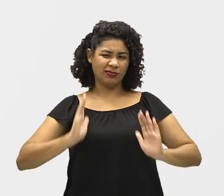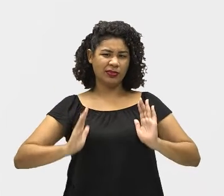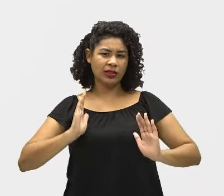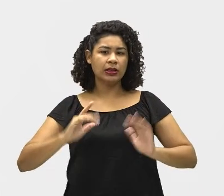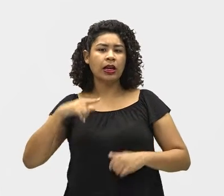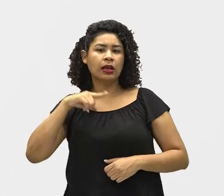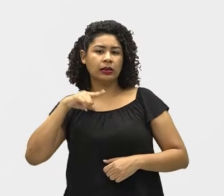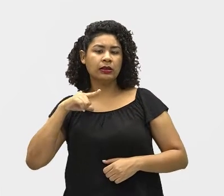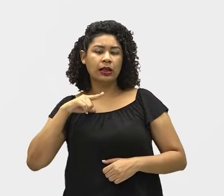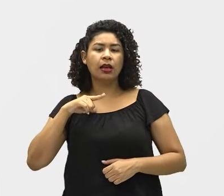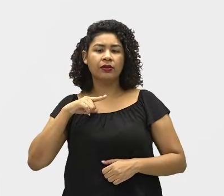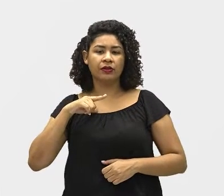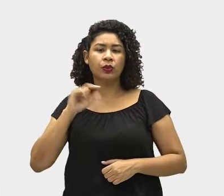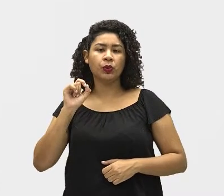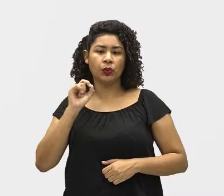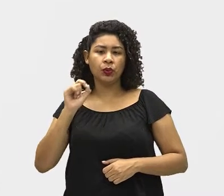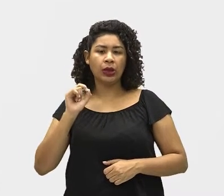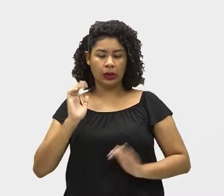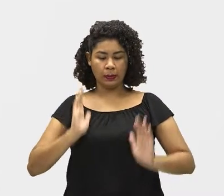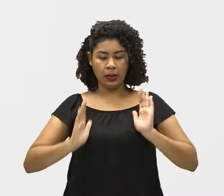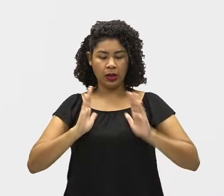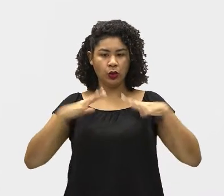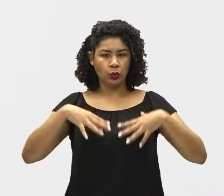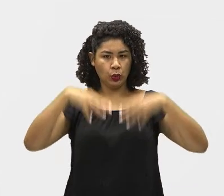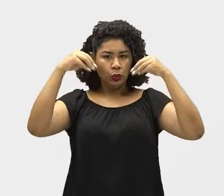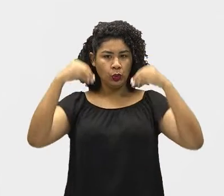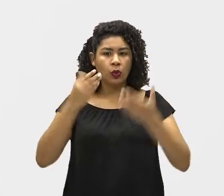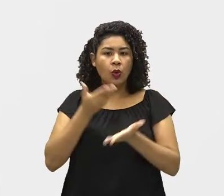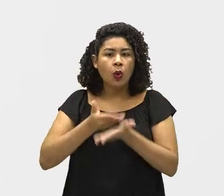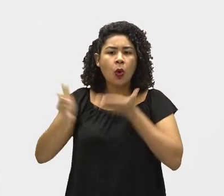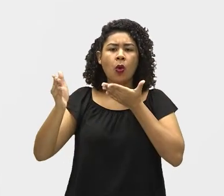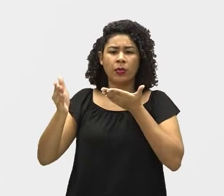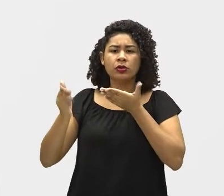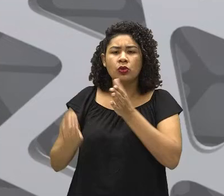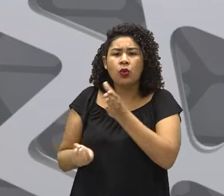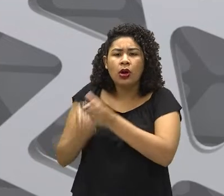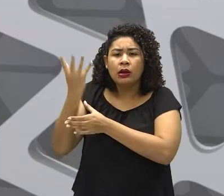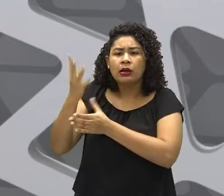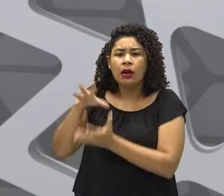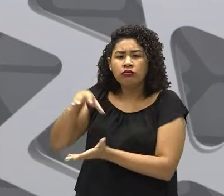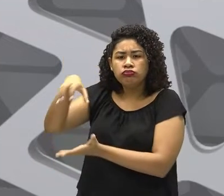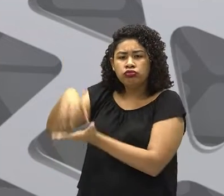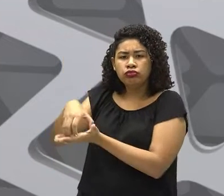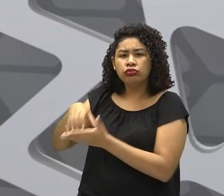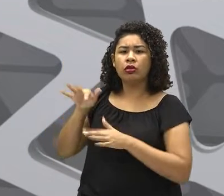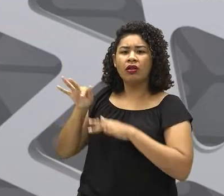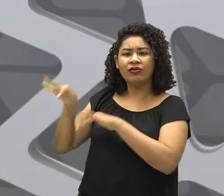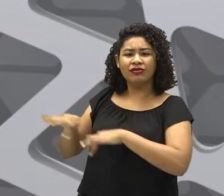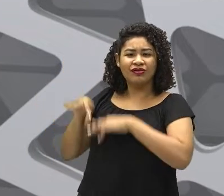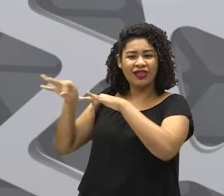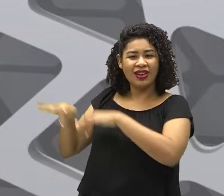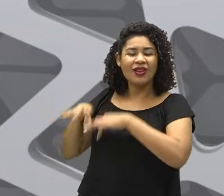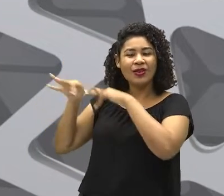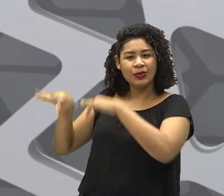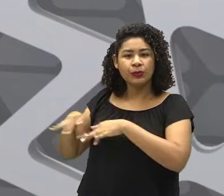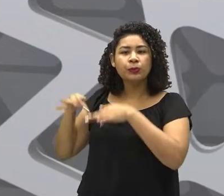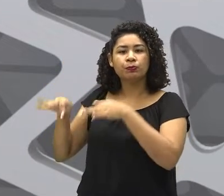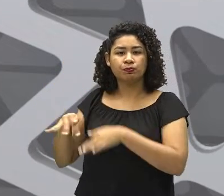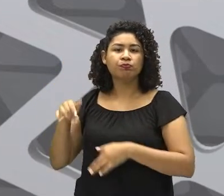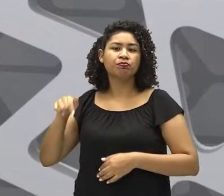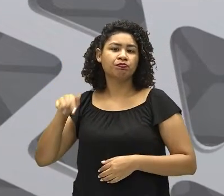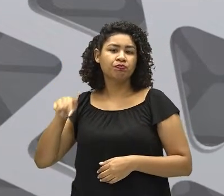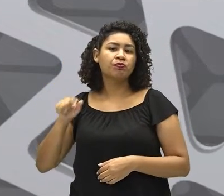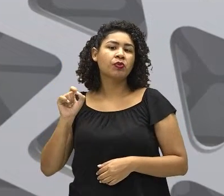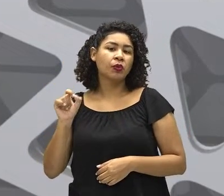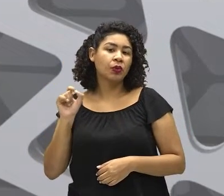com o processo de enfeudação, ou seja, o processo de cristalização da Idade Média, do